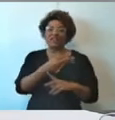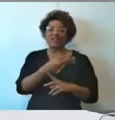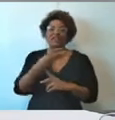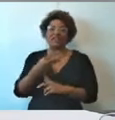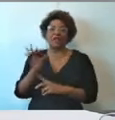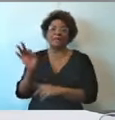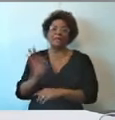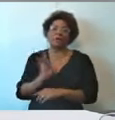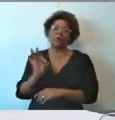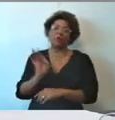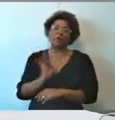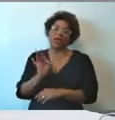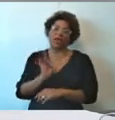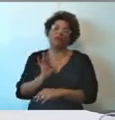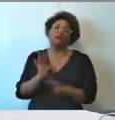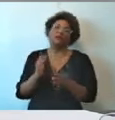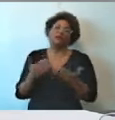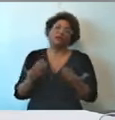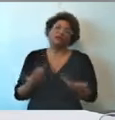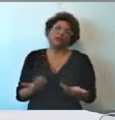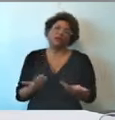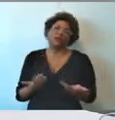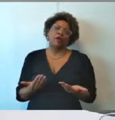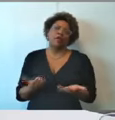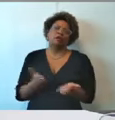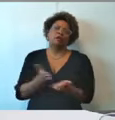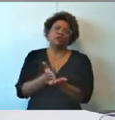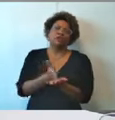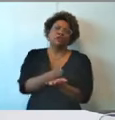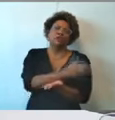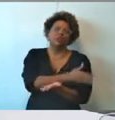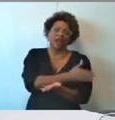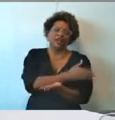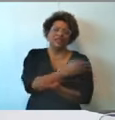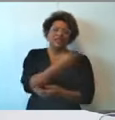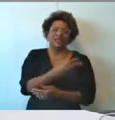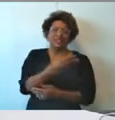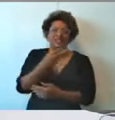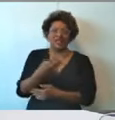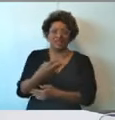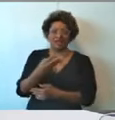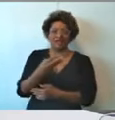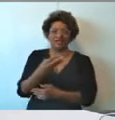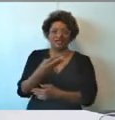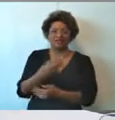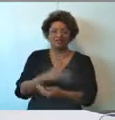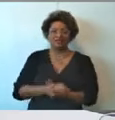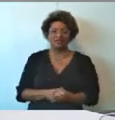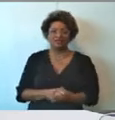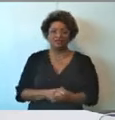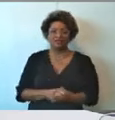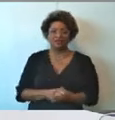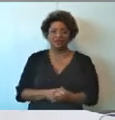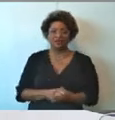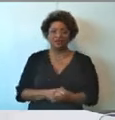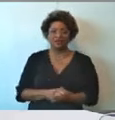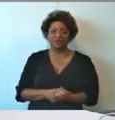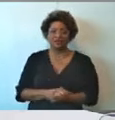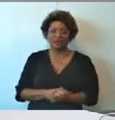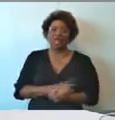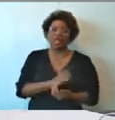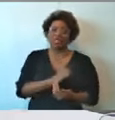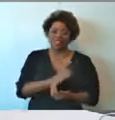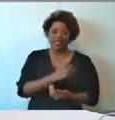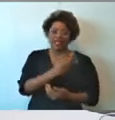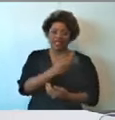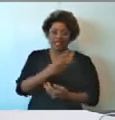33%. Então, a gente tiraria 33% para todos os veículos, que pode ser moto, mas pode ser qualquer